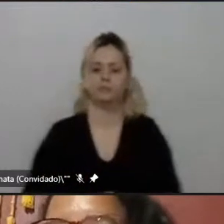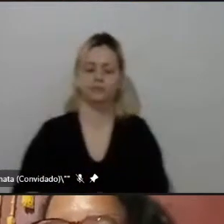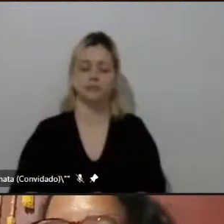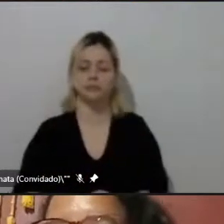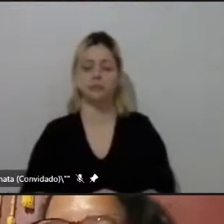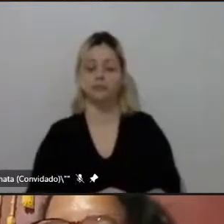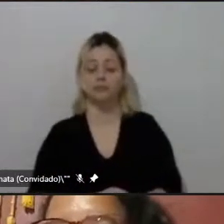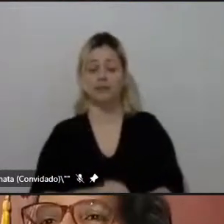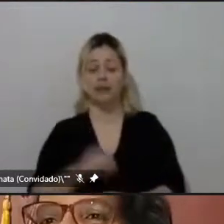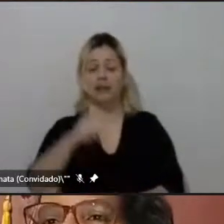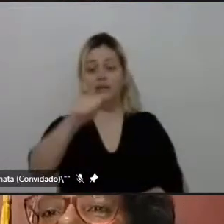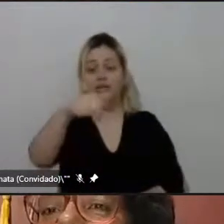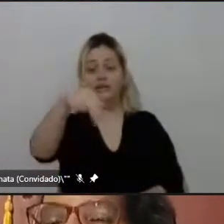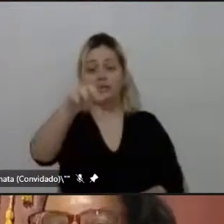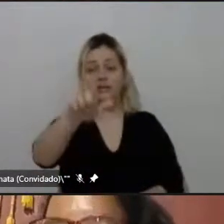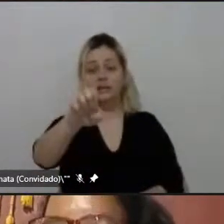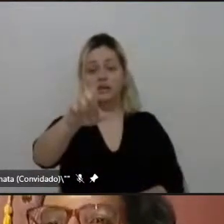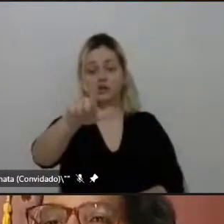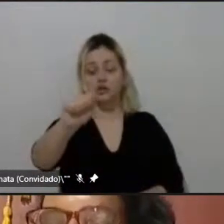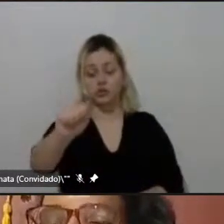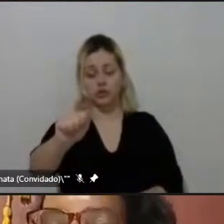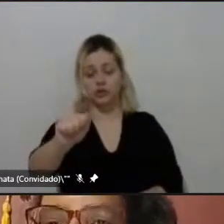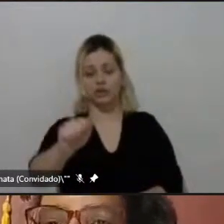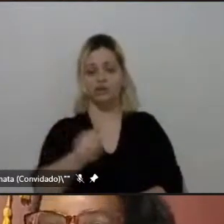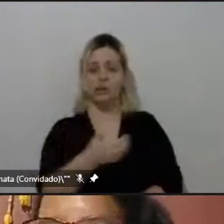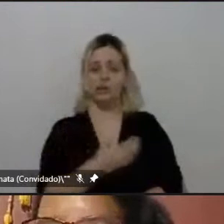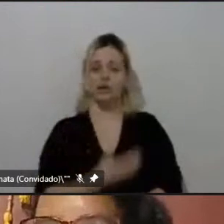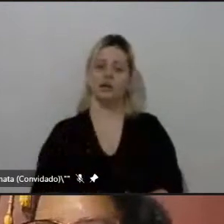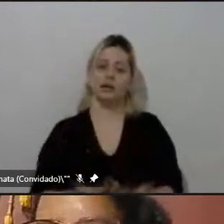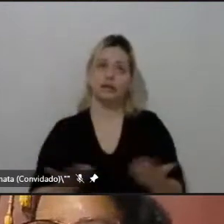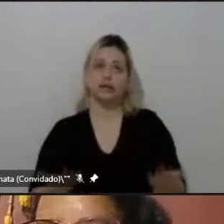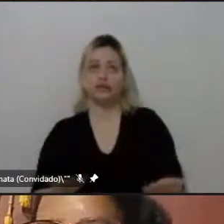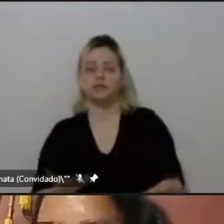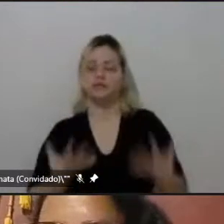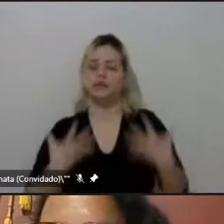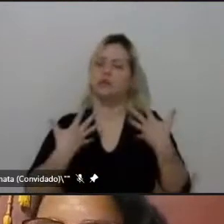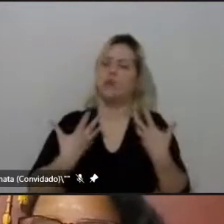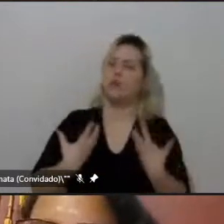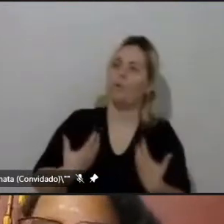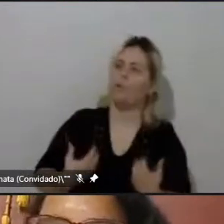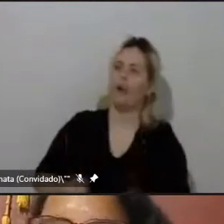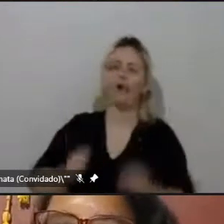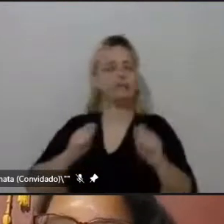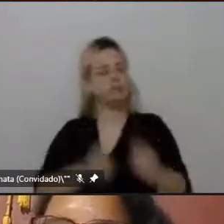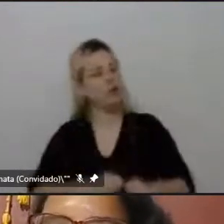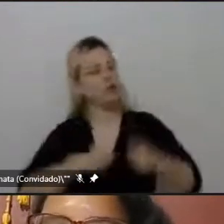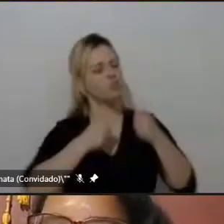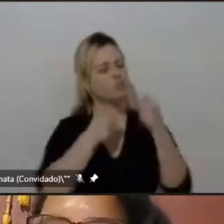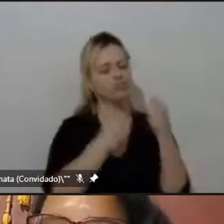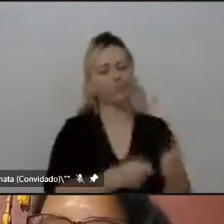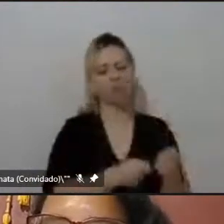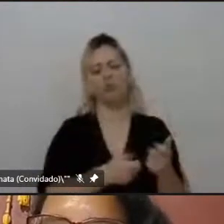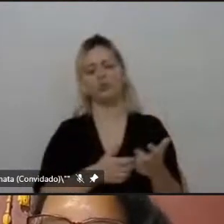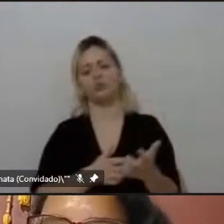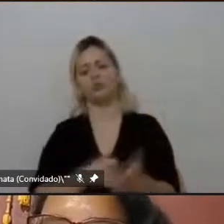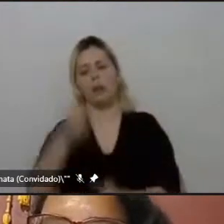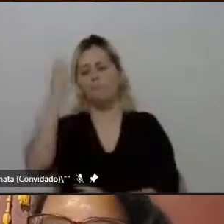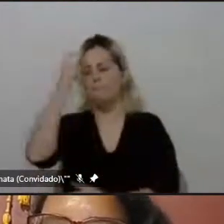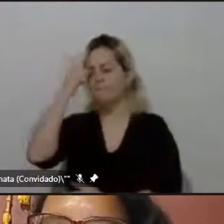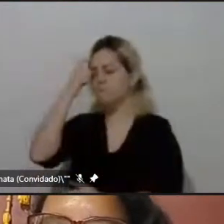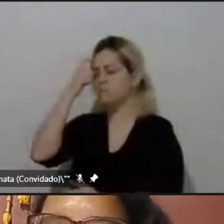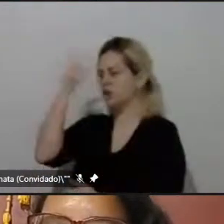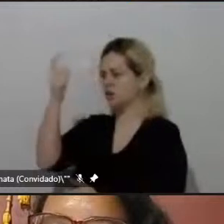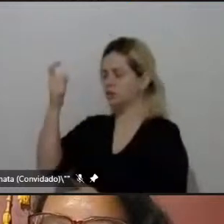A Ângela é uma incansável lutadora, ativista, pensadora